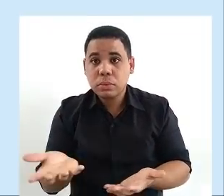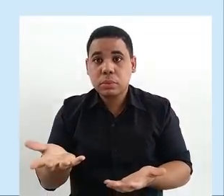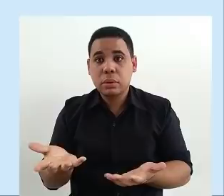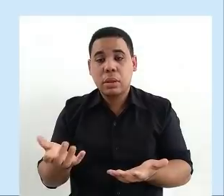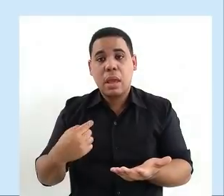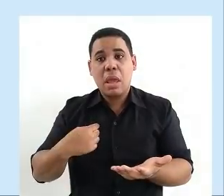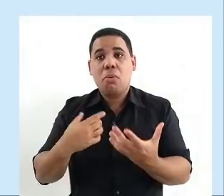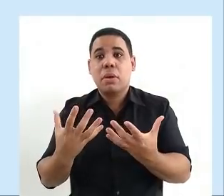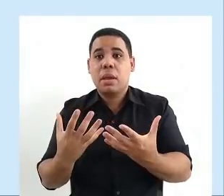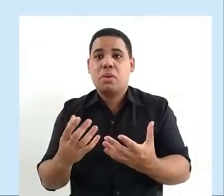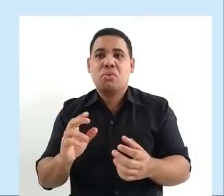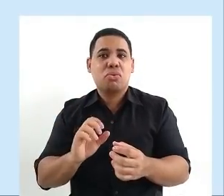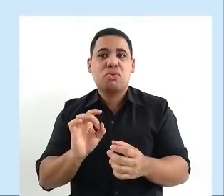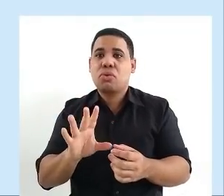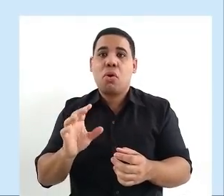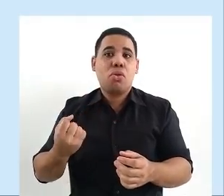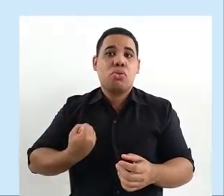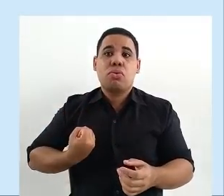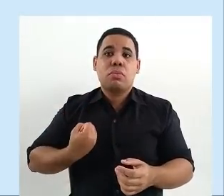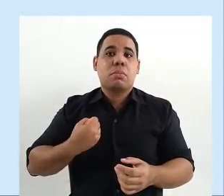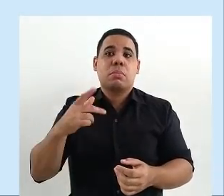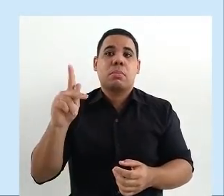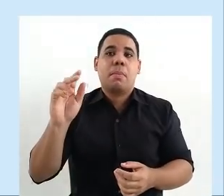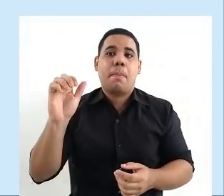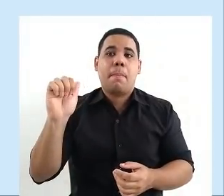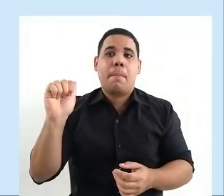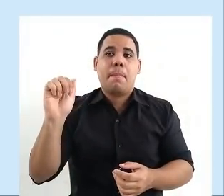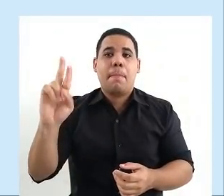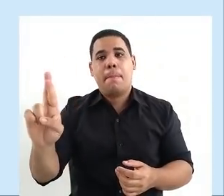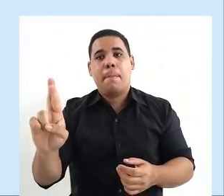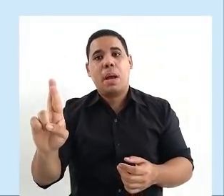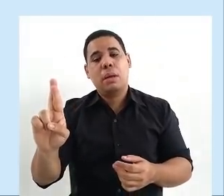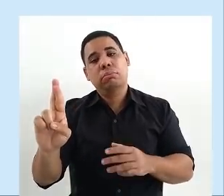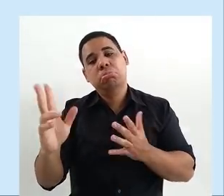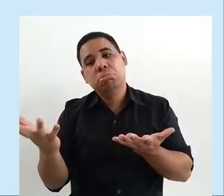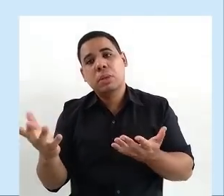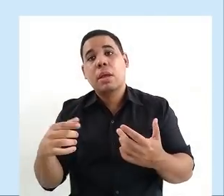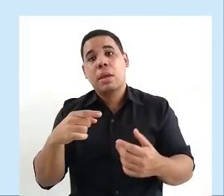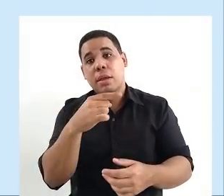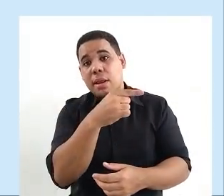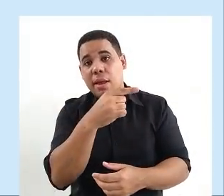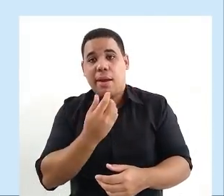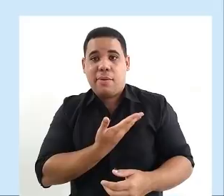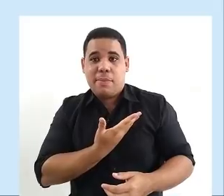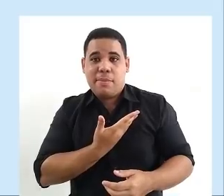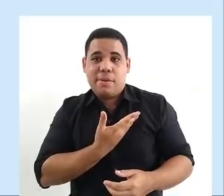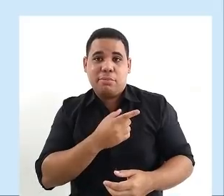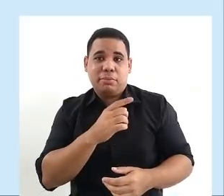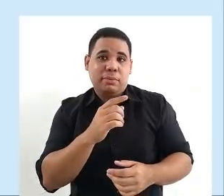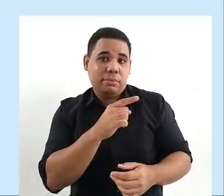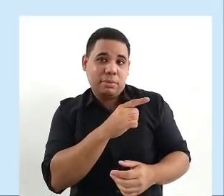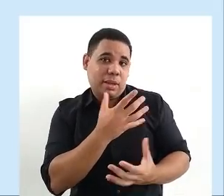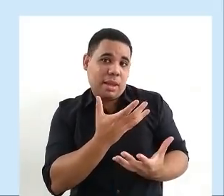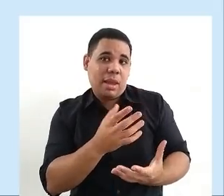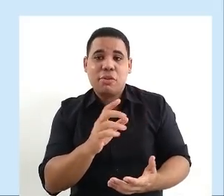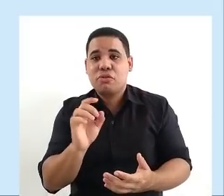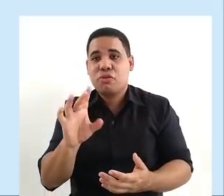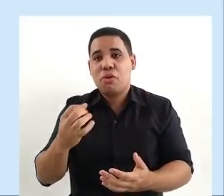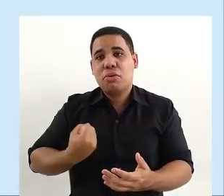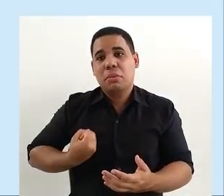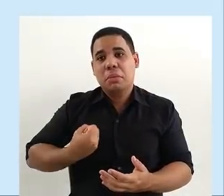mim, de números pares, e o evento que o meu colega quer que aconteça para ele, dos números ímpares desse dado,